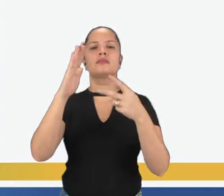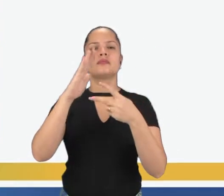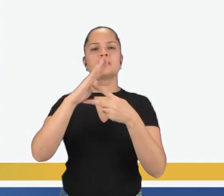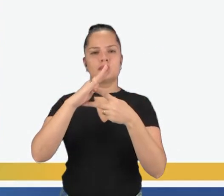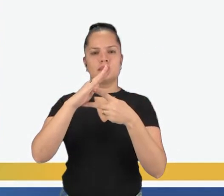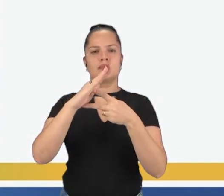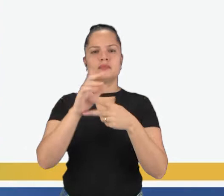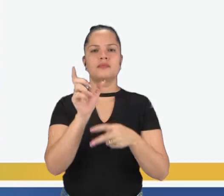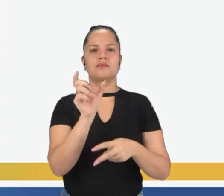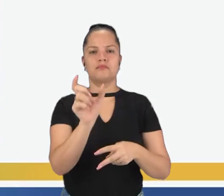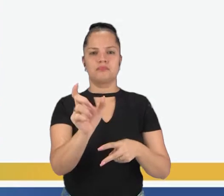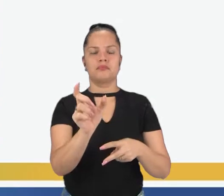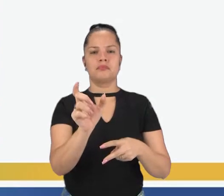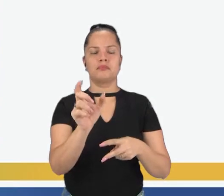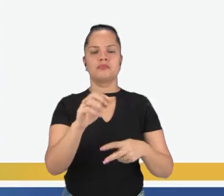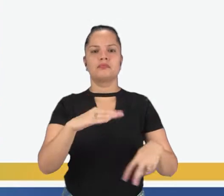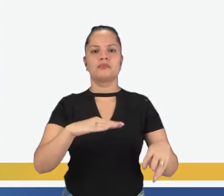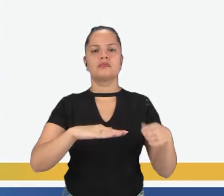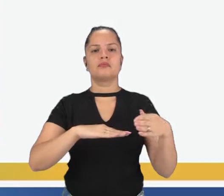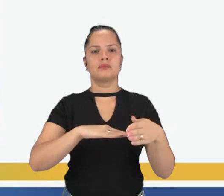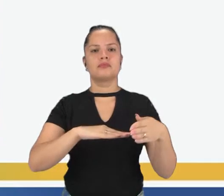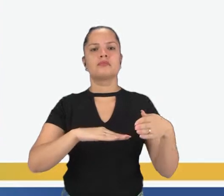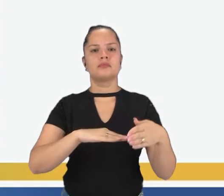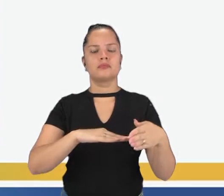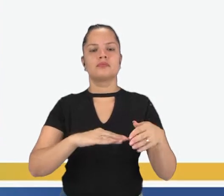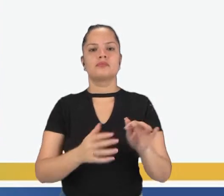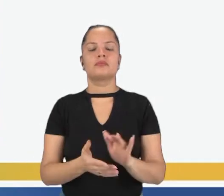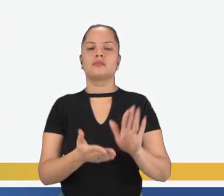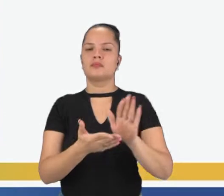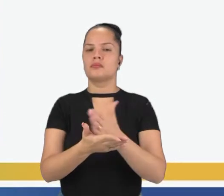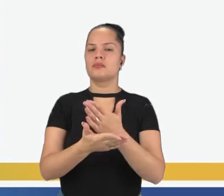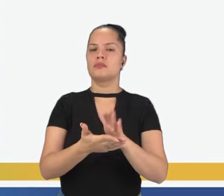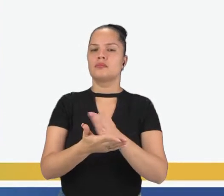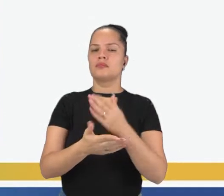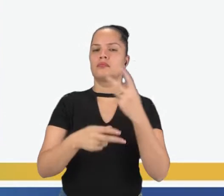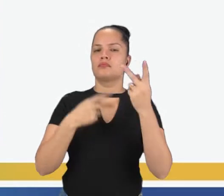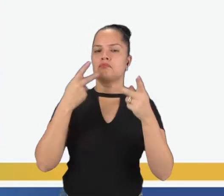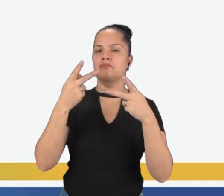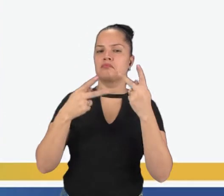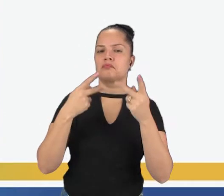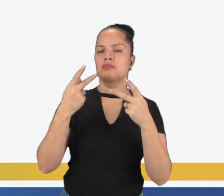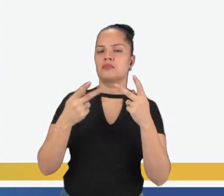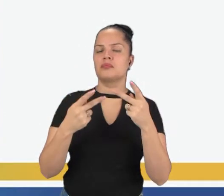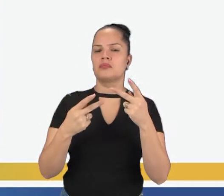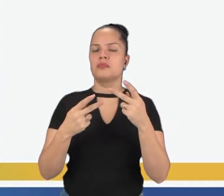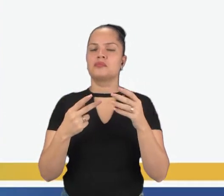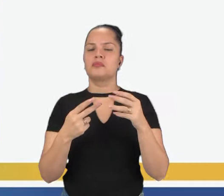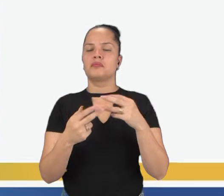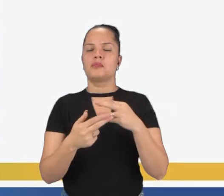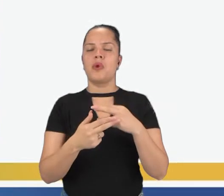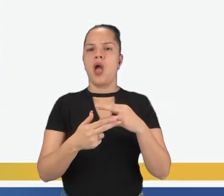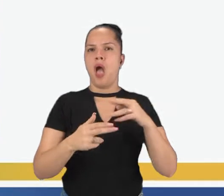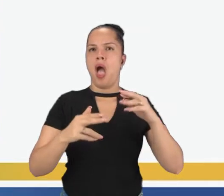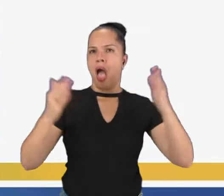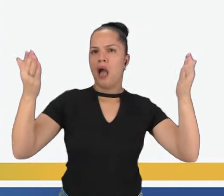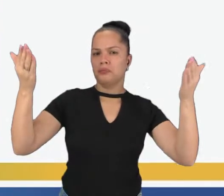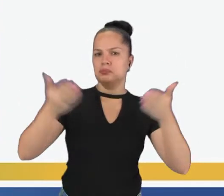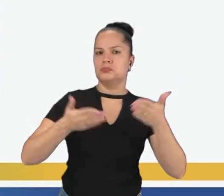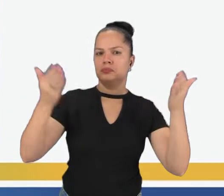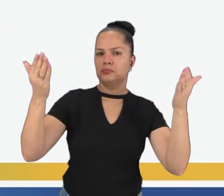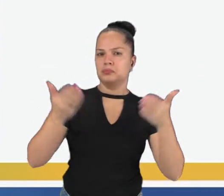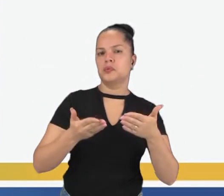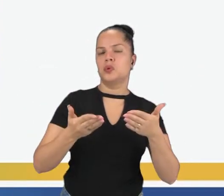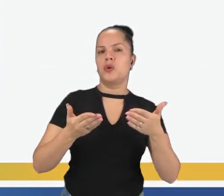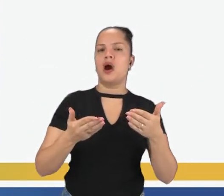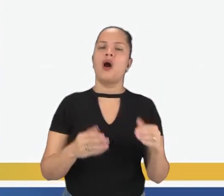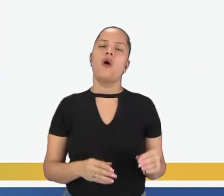esse adjetivo contemporâneo? Alguns dizem que é aquilo que é do tempo atual. Outros dizem que é algo